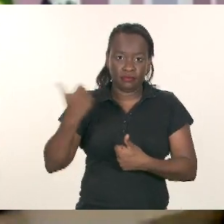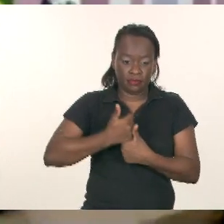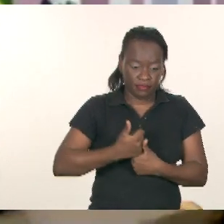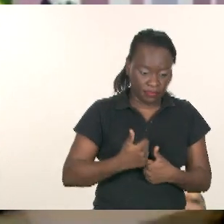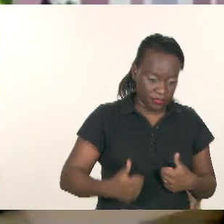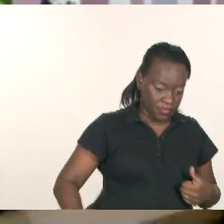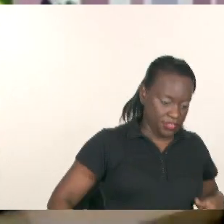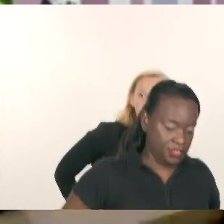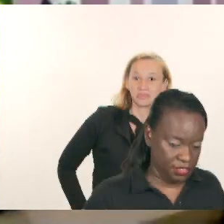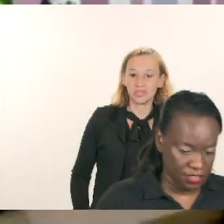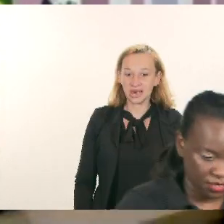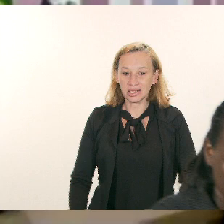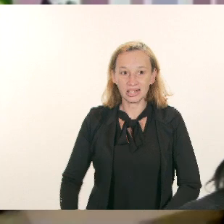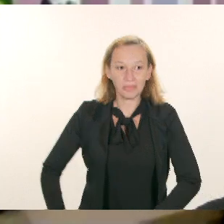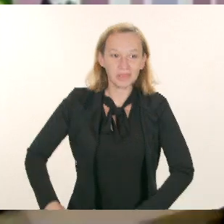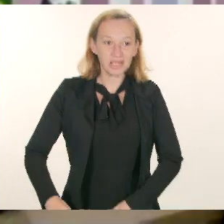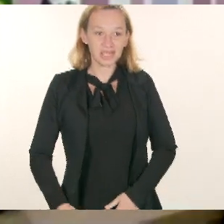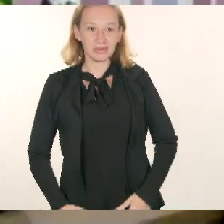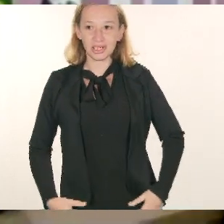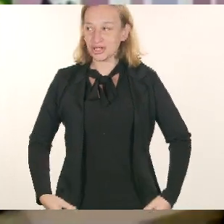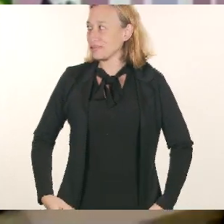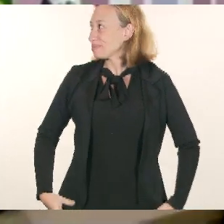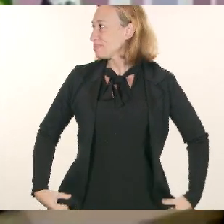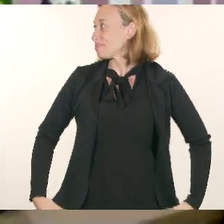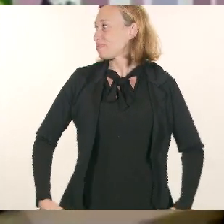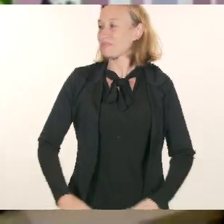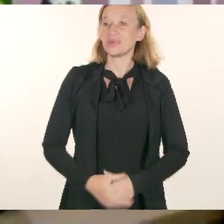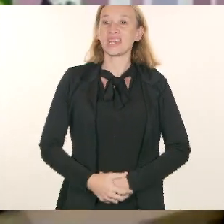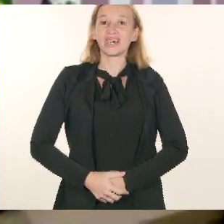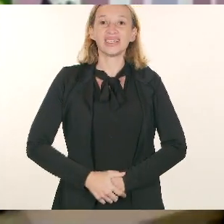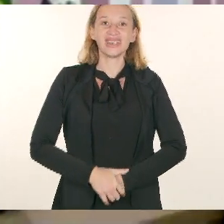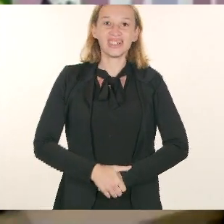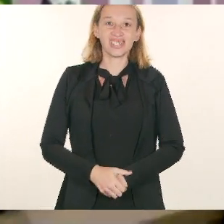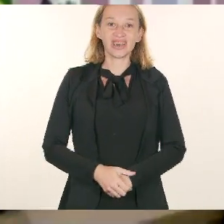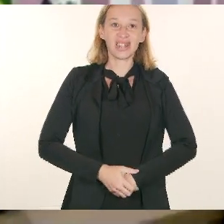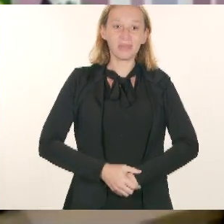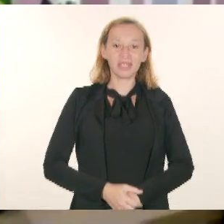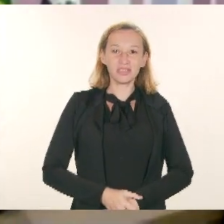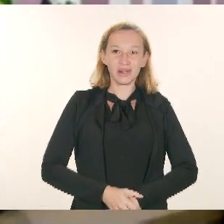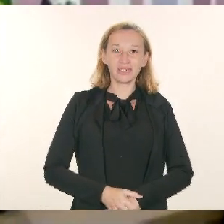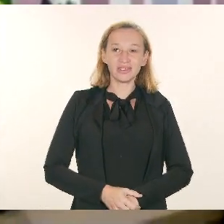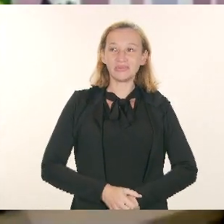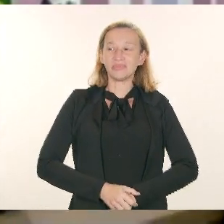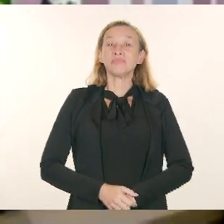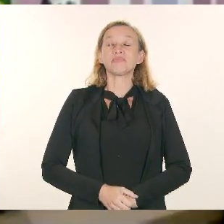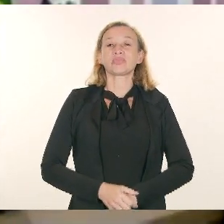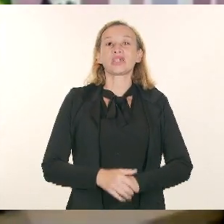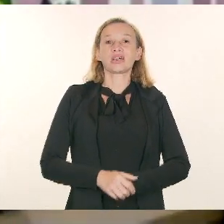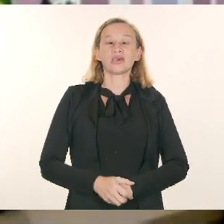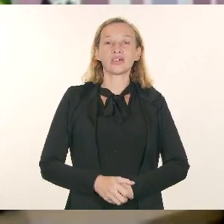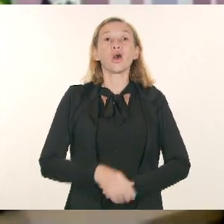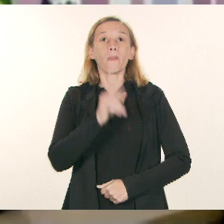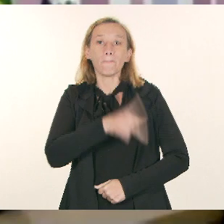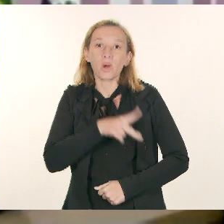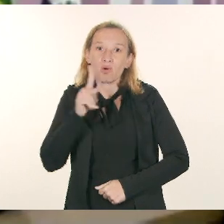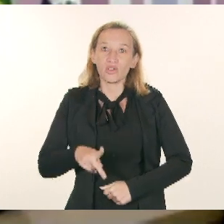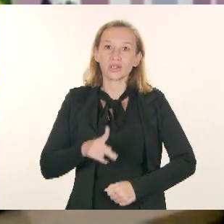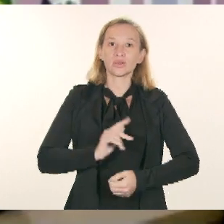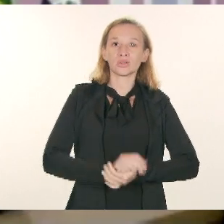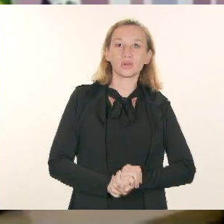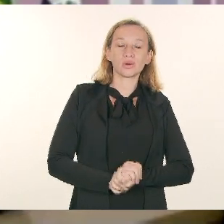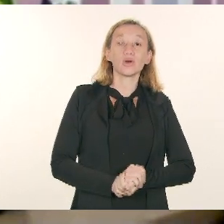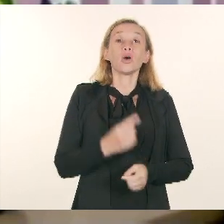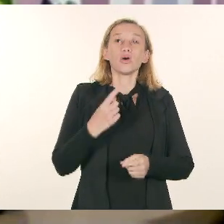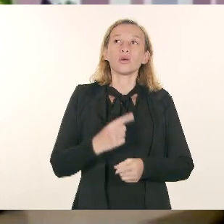todos que têm que ir para o fronte de trabalho, precisam ser imunizados. E aí a gente inclui conselho tutelar, professores,